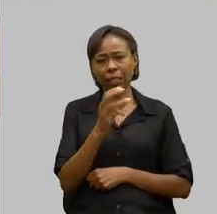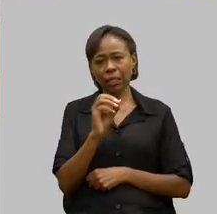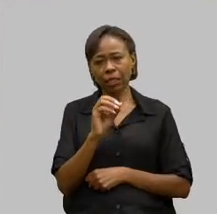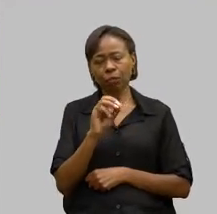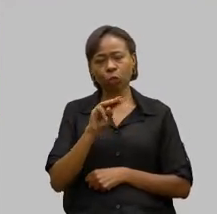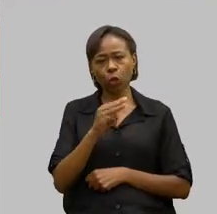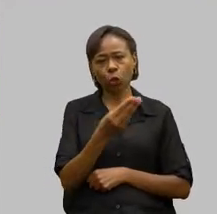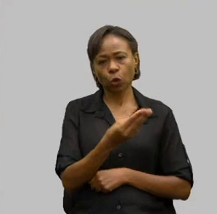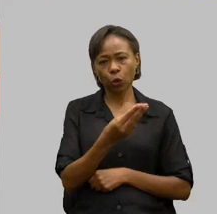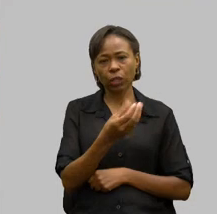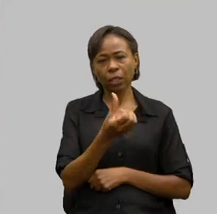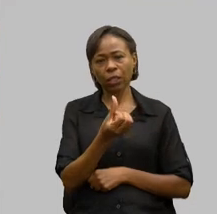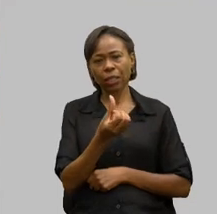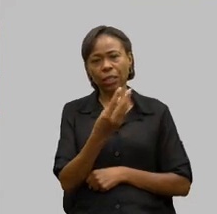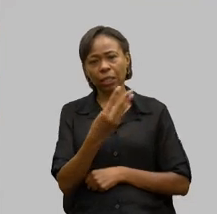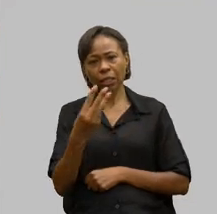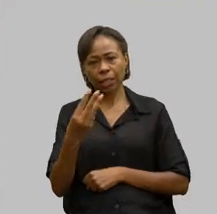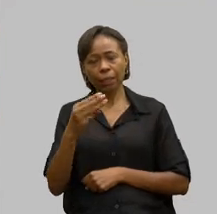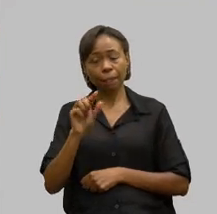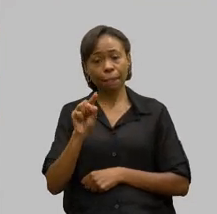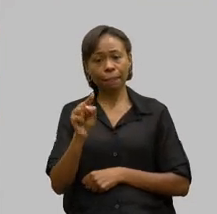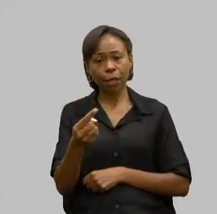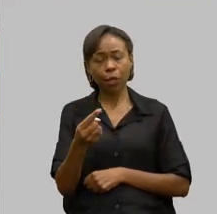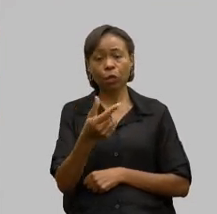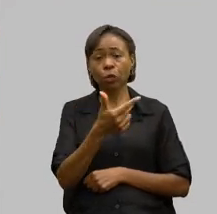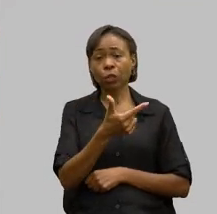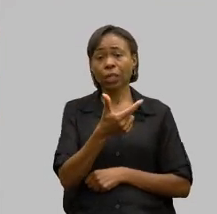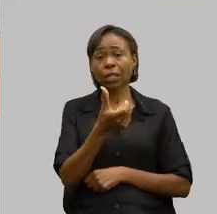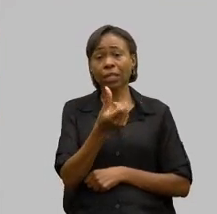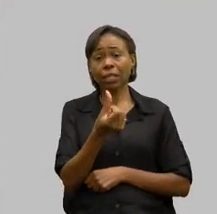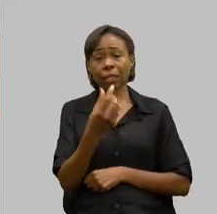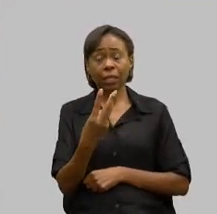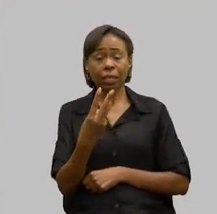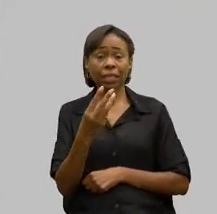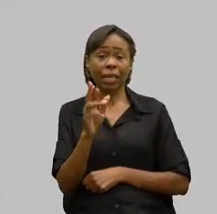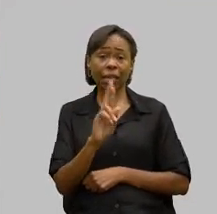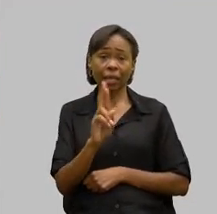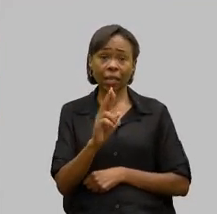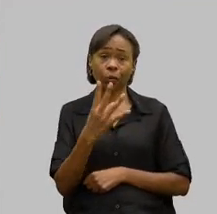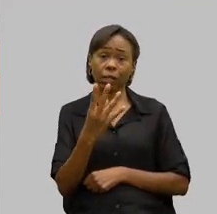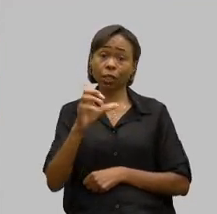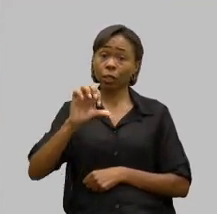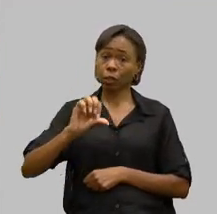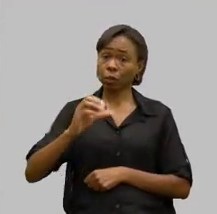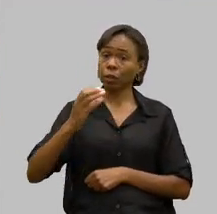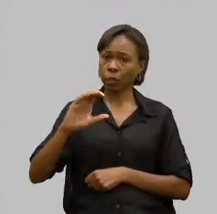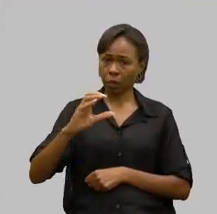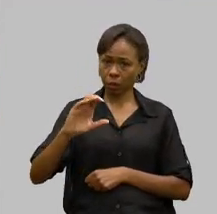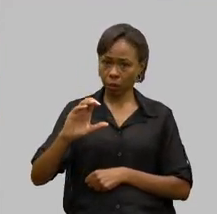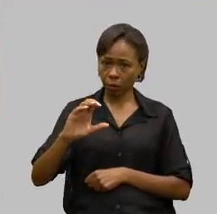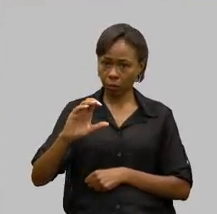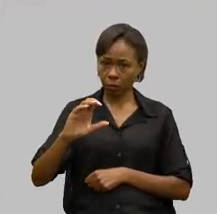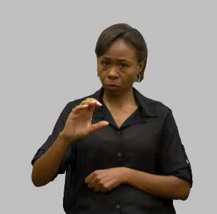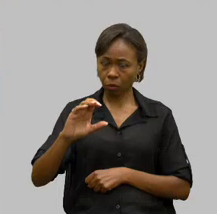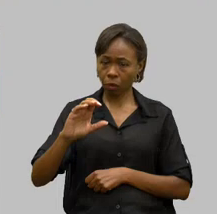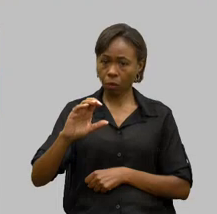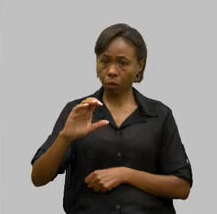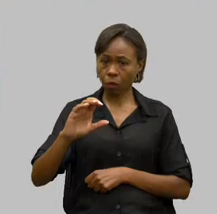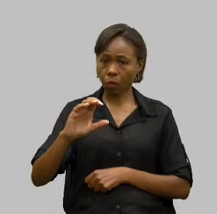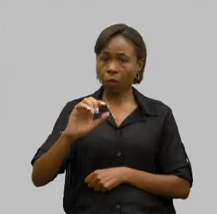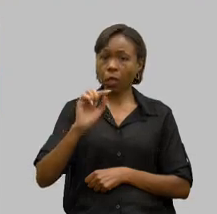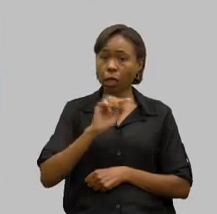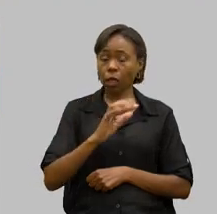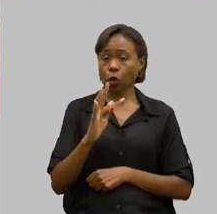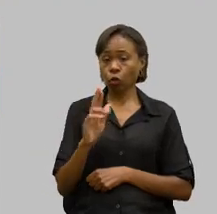,263,49. E o saldo do